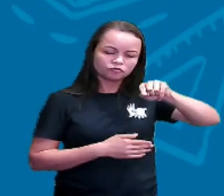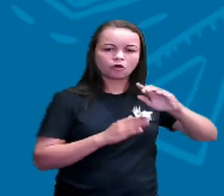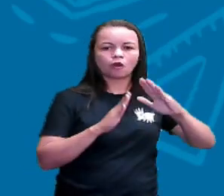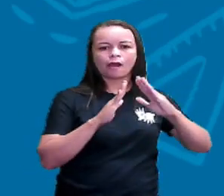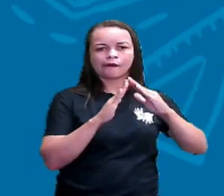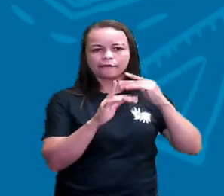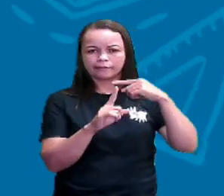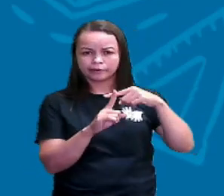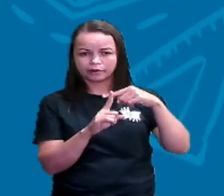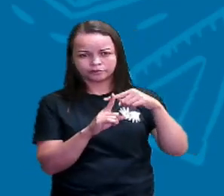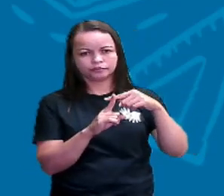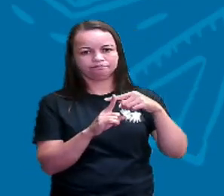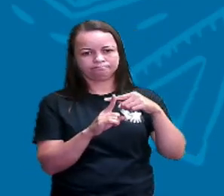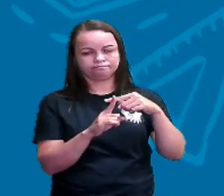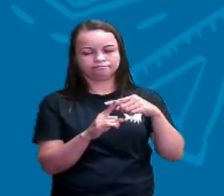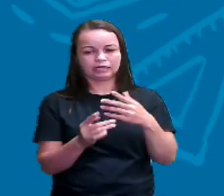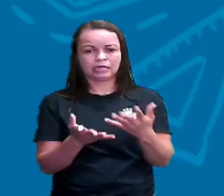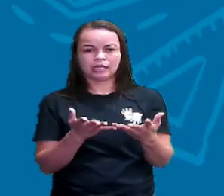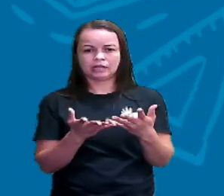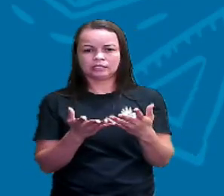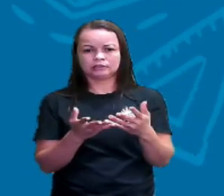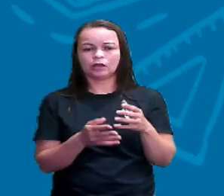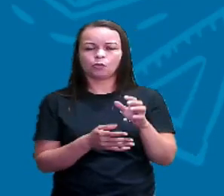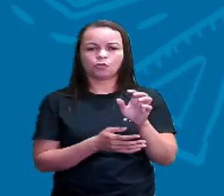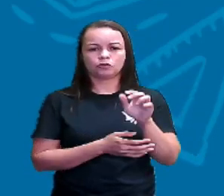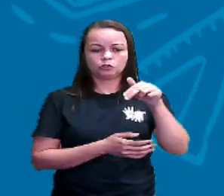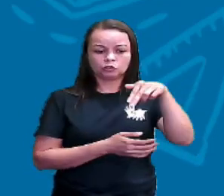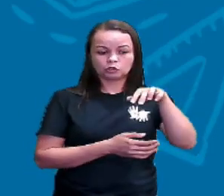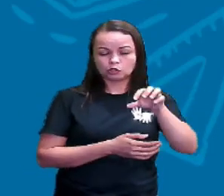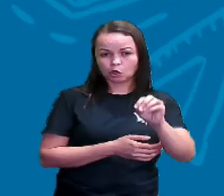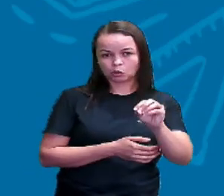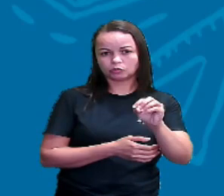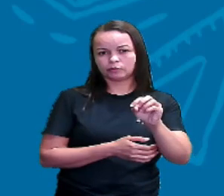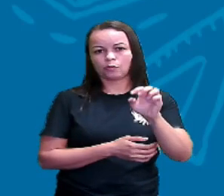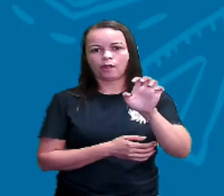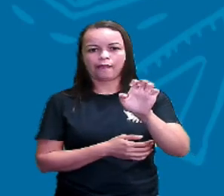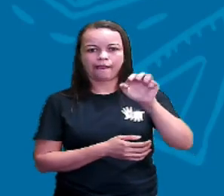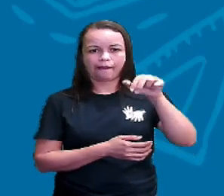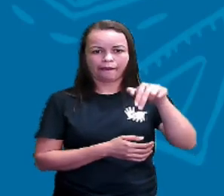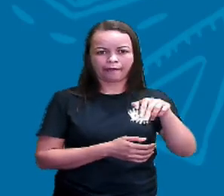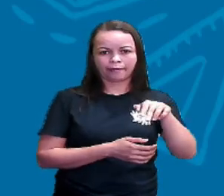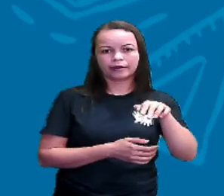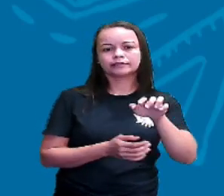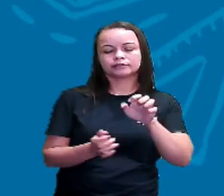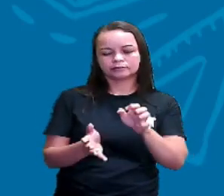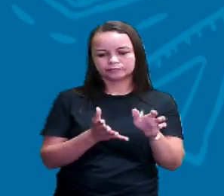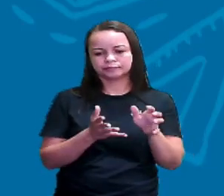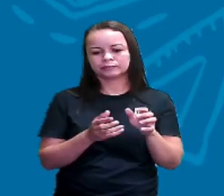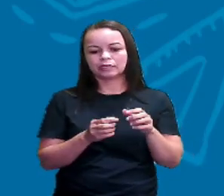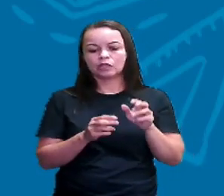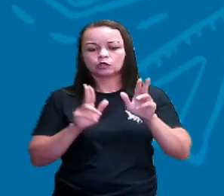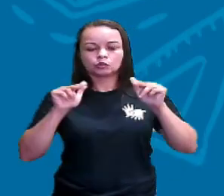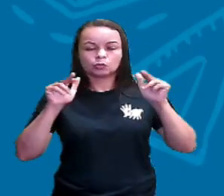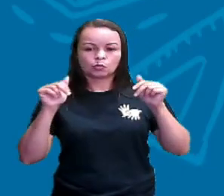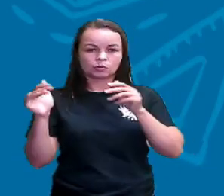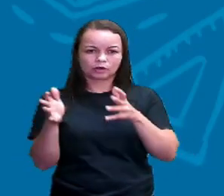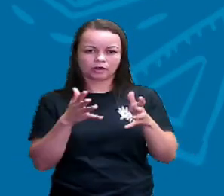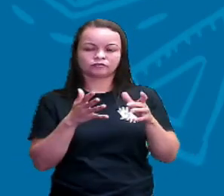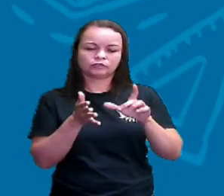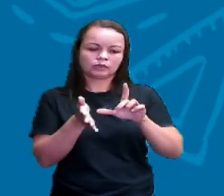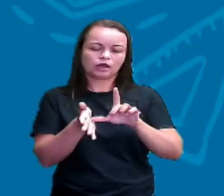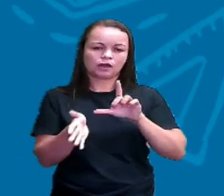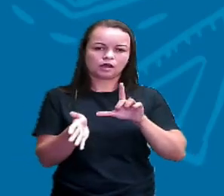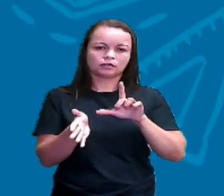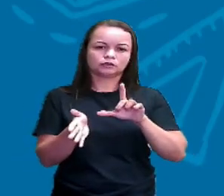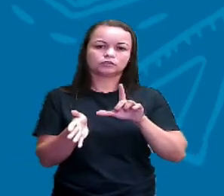domingo, não en domingo, tá certo? A gente nunca vai usar a preposição en antes